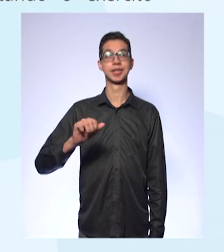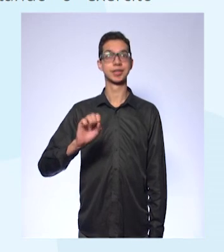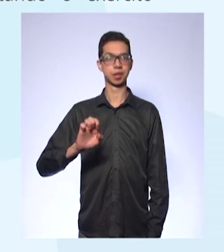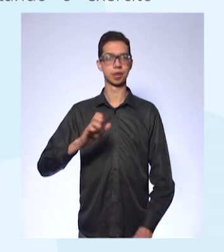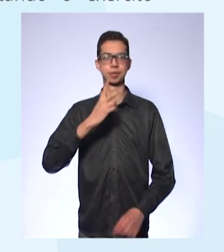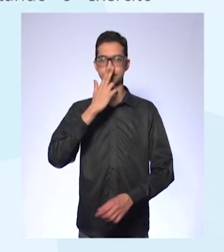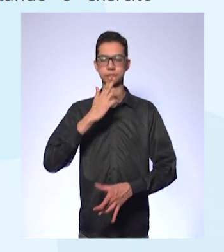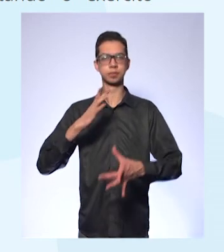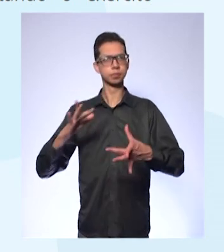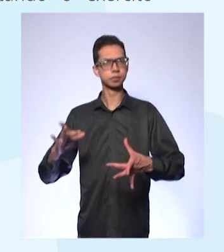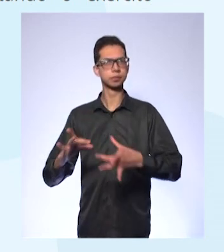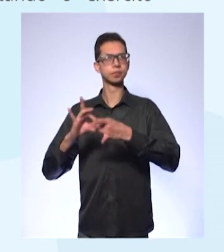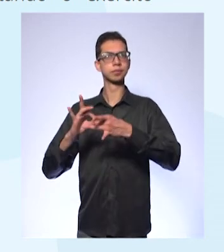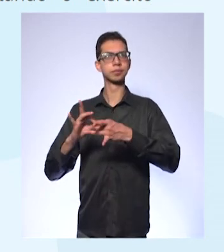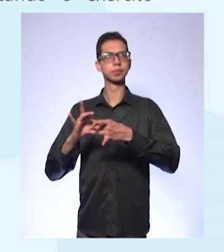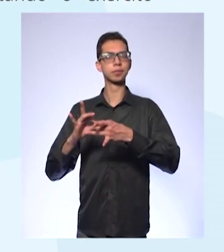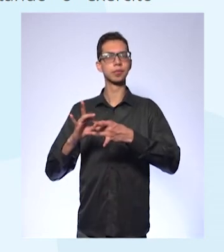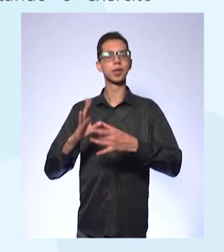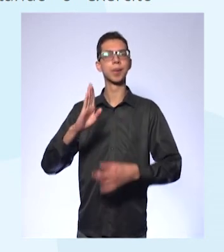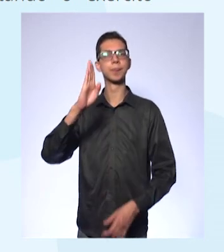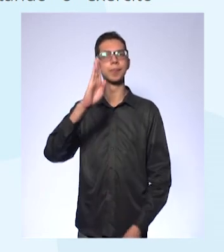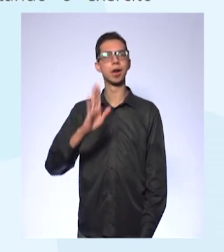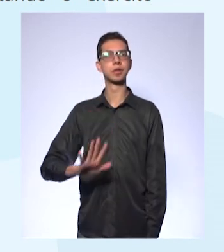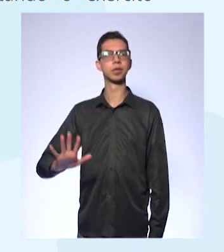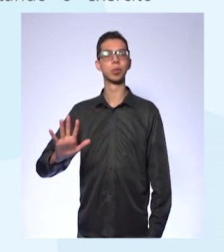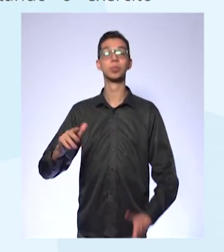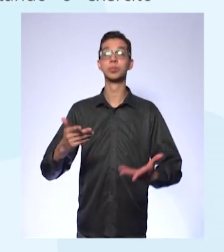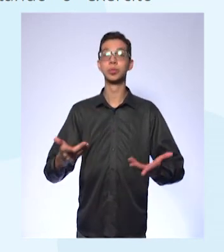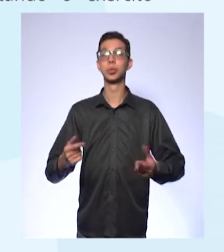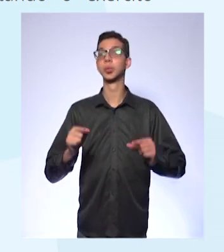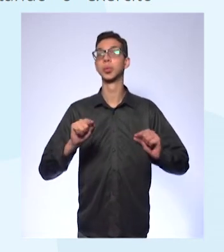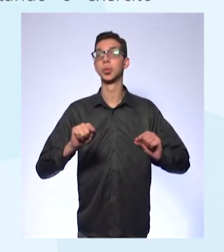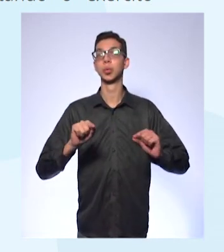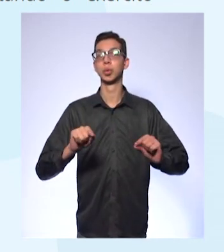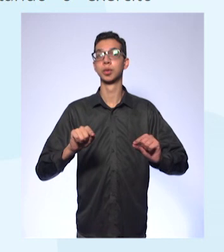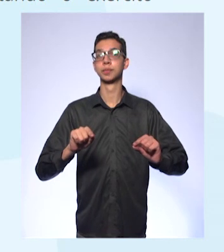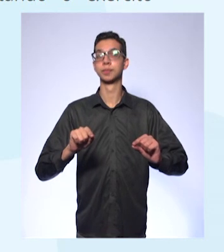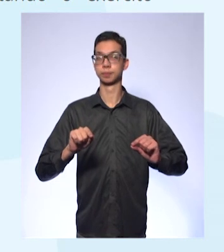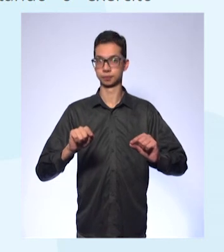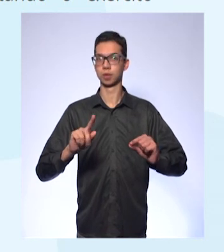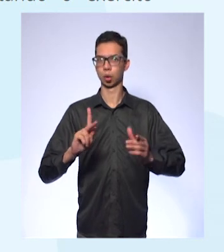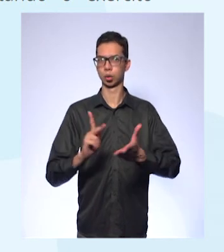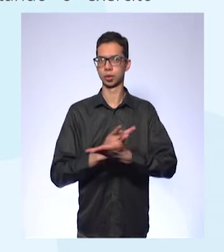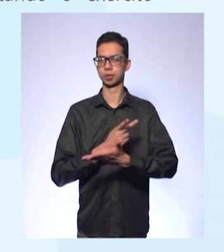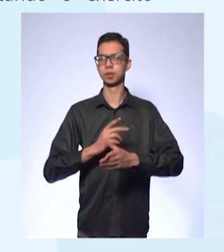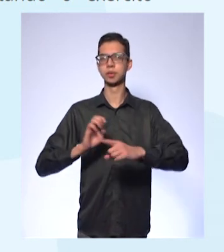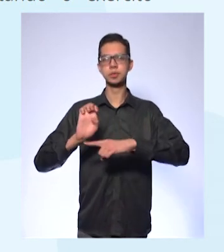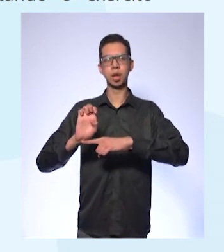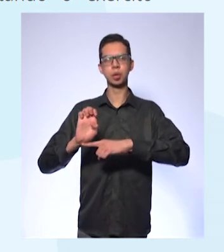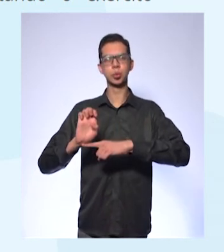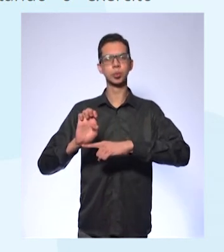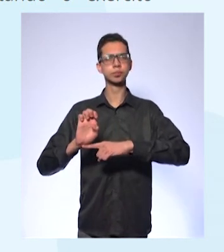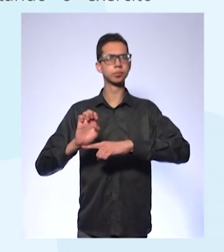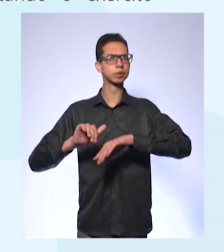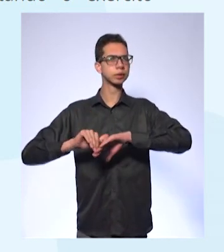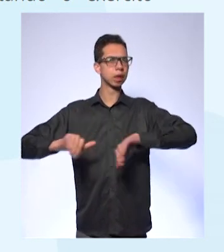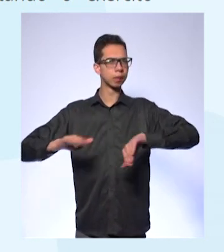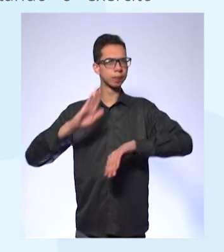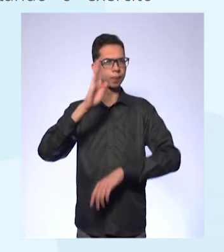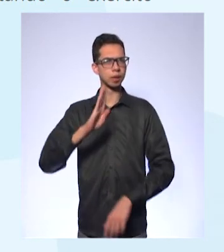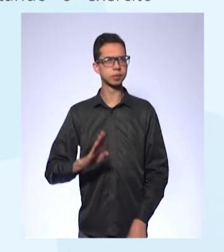República Rio-Grandense ao Império Brasileiro, significa que eles se separaram? Vamos ver isso aí. Então, será que